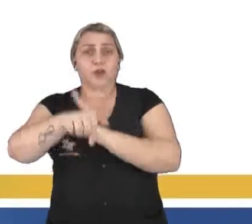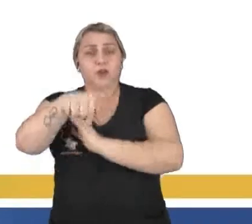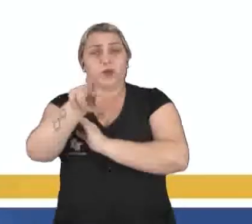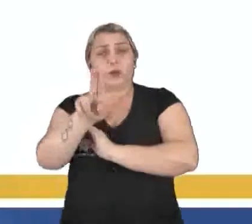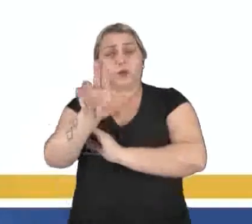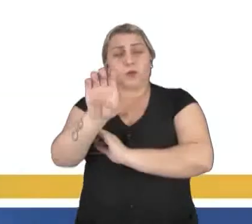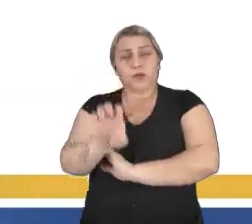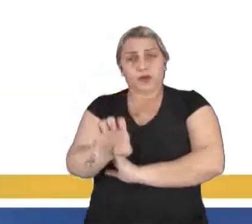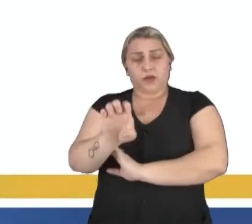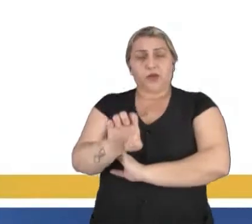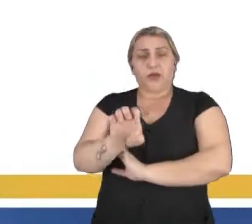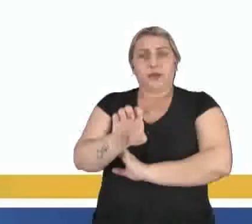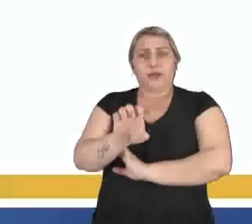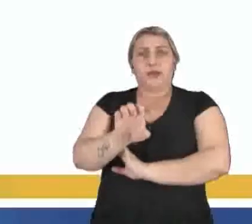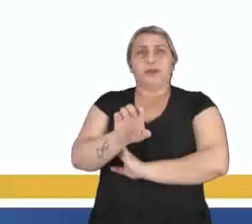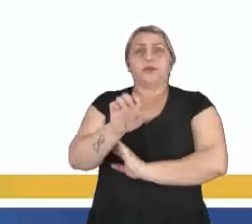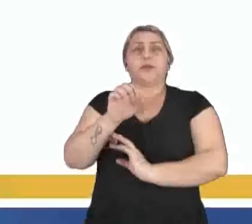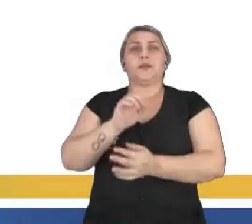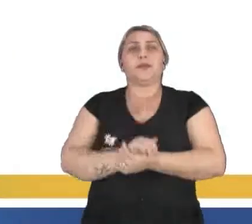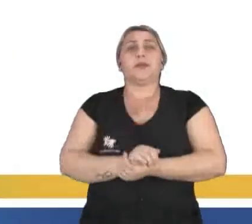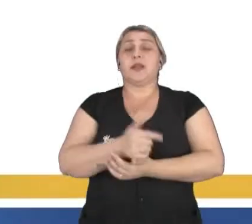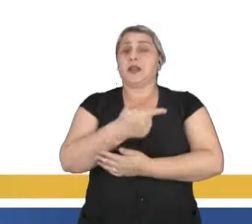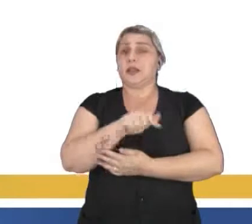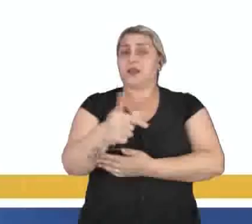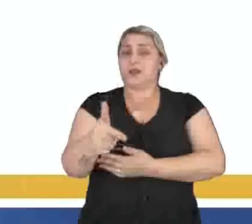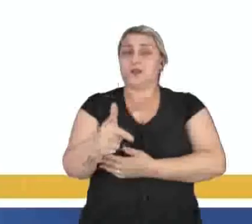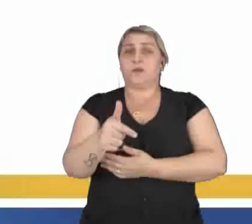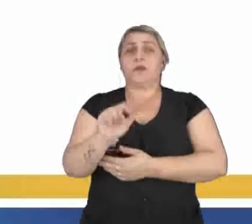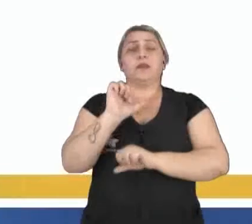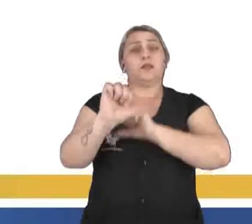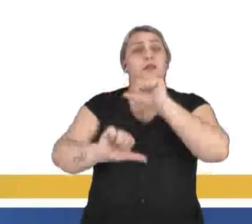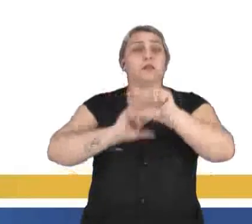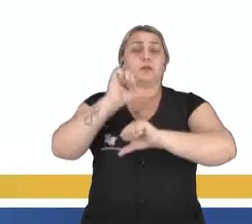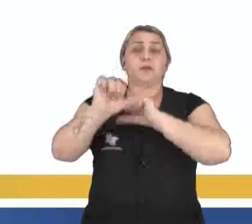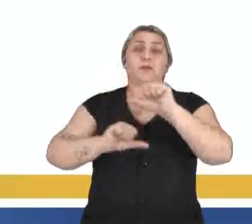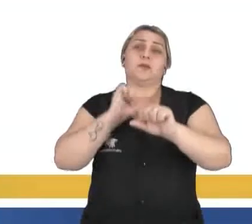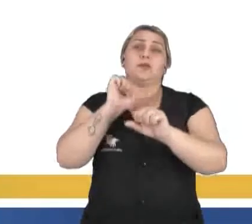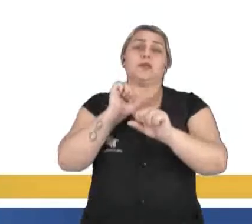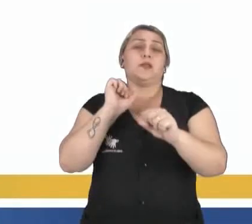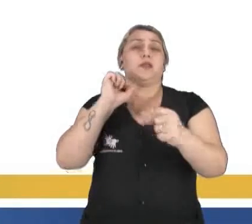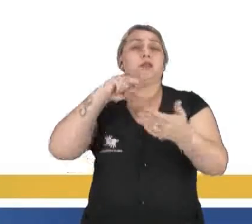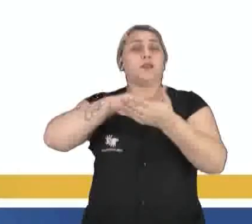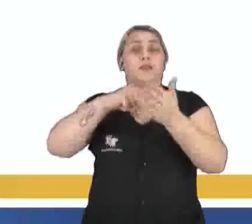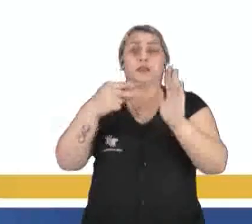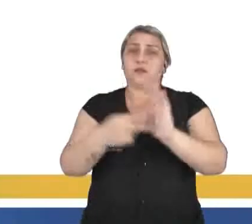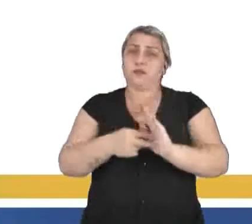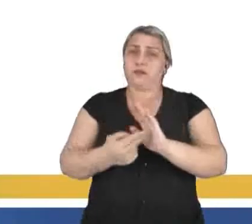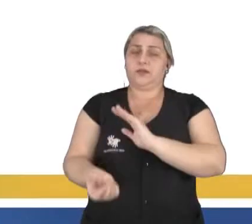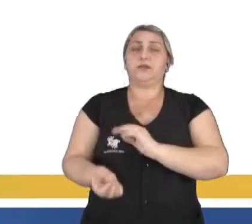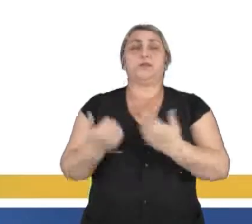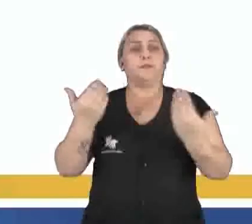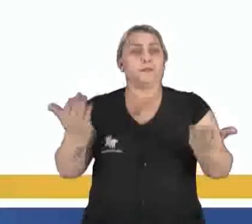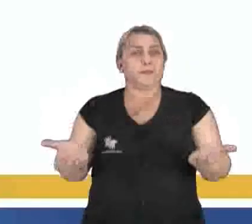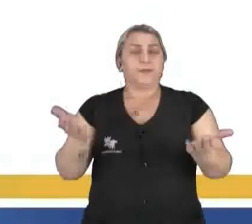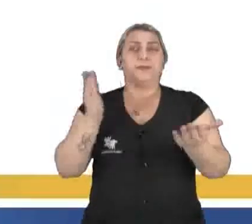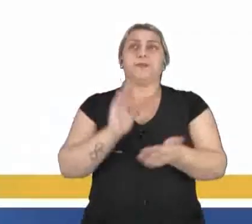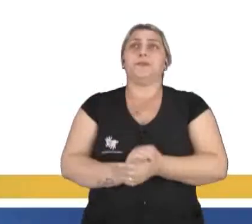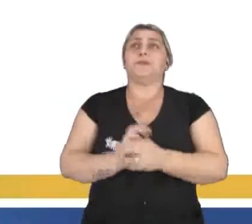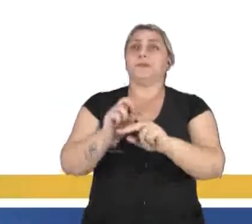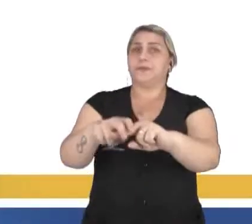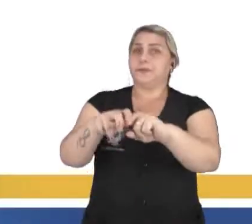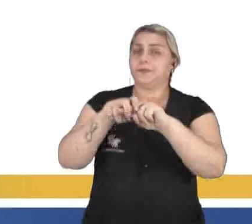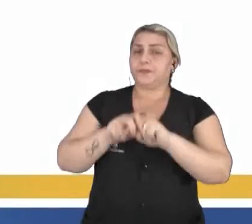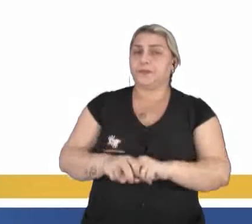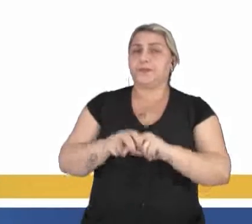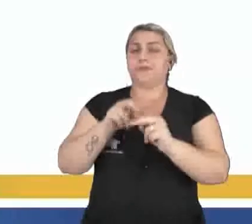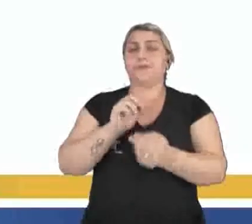os jogadores foram convocados, não teve ali uma alteração, né, de sentido, de retomada ali, tá vendo? Por isso